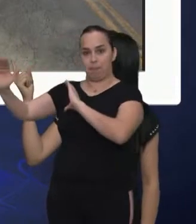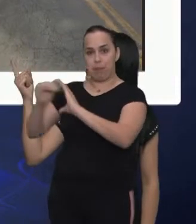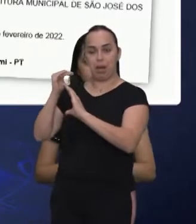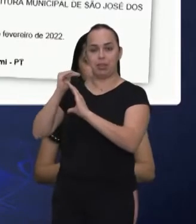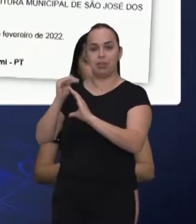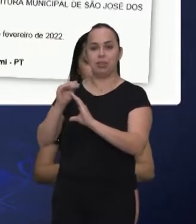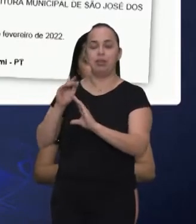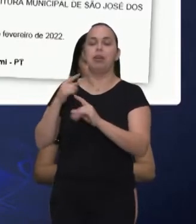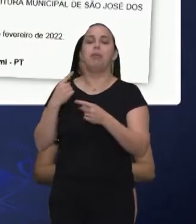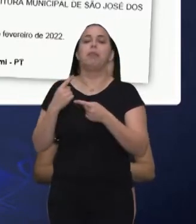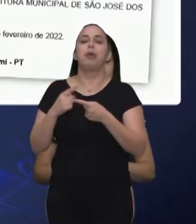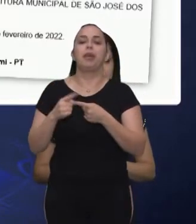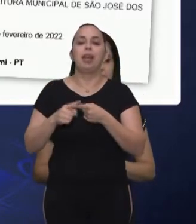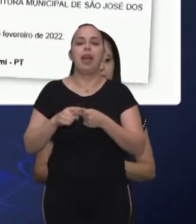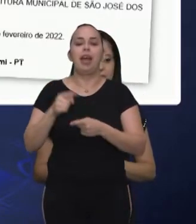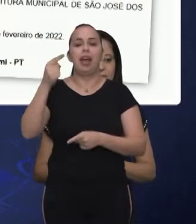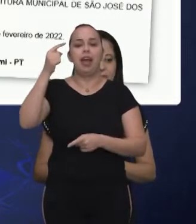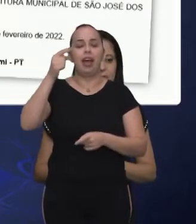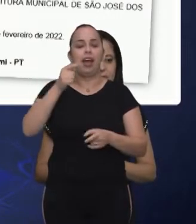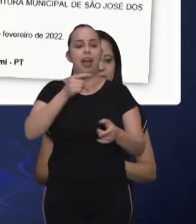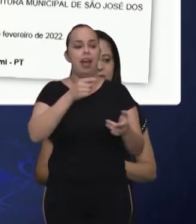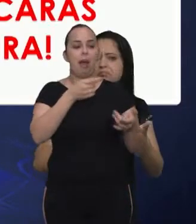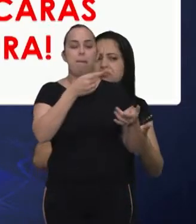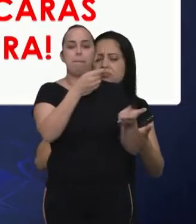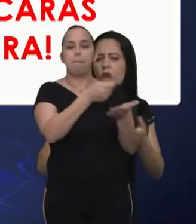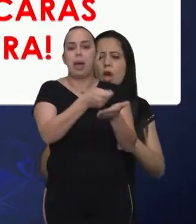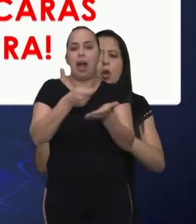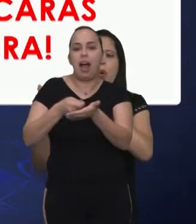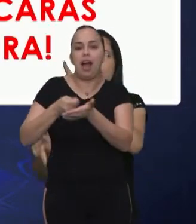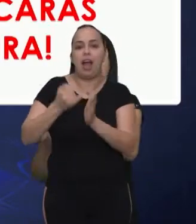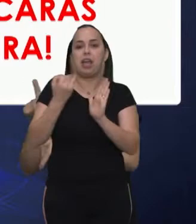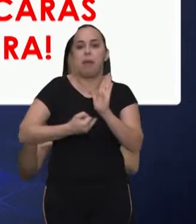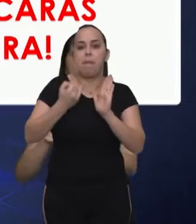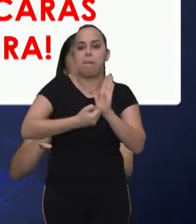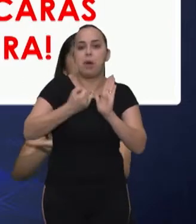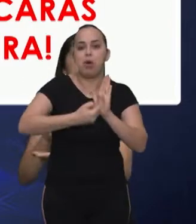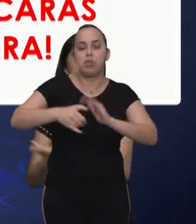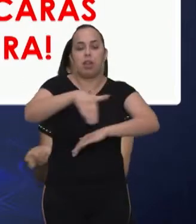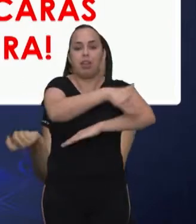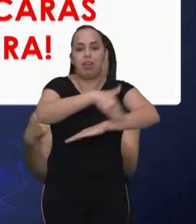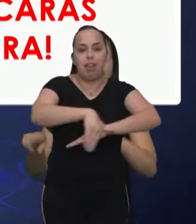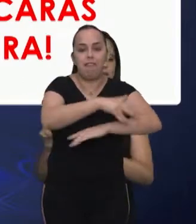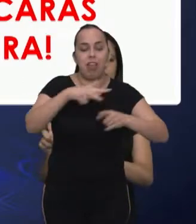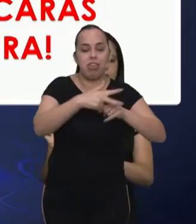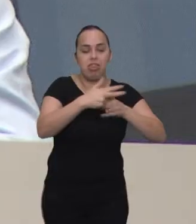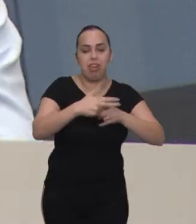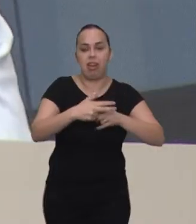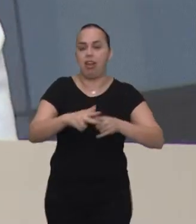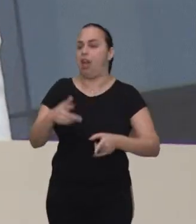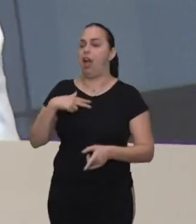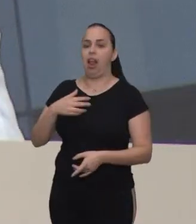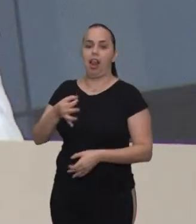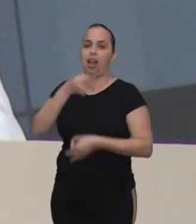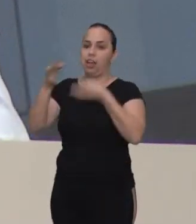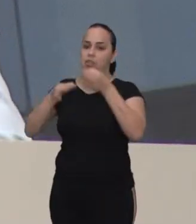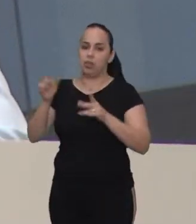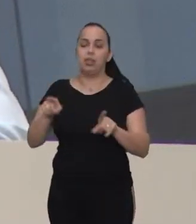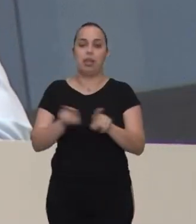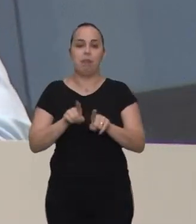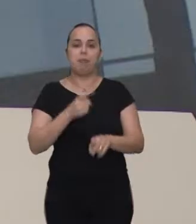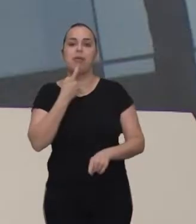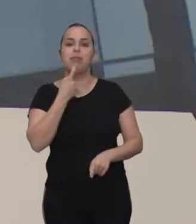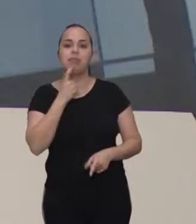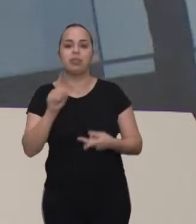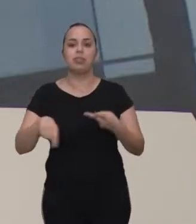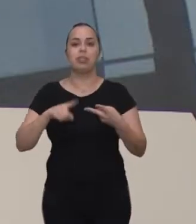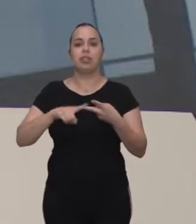segundo ela irá dividir com a população do Bairro putim o custo da duplicação de uma avenida do bairro já os vereadores